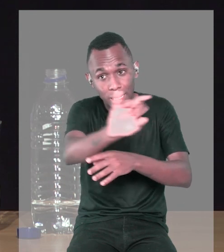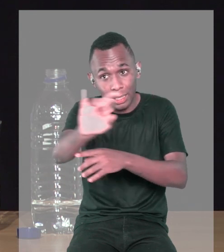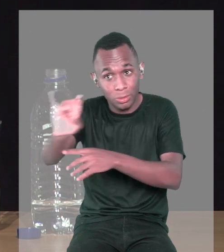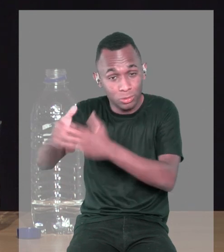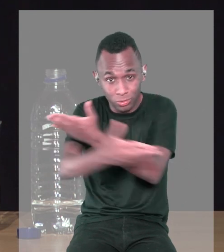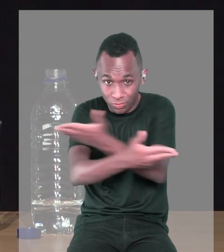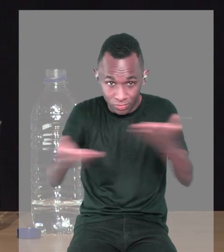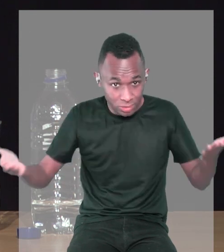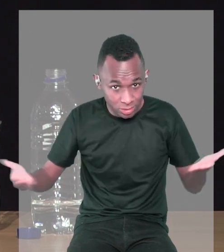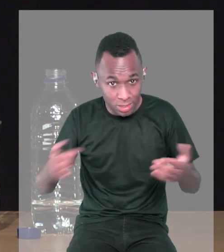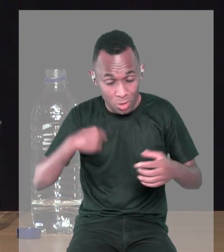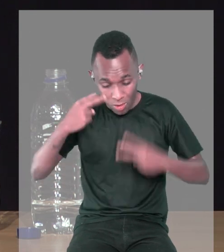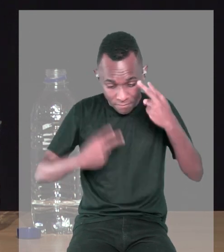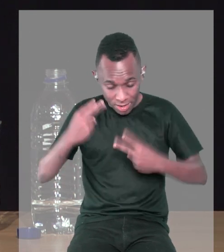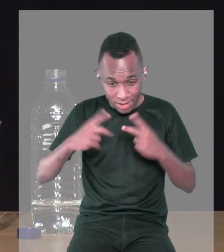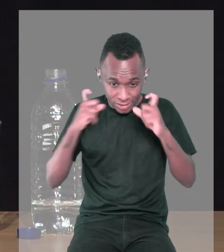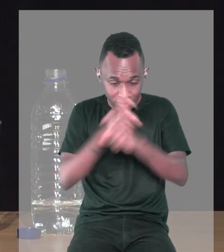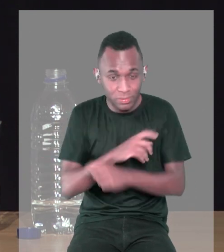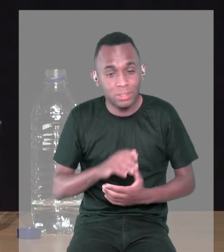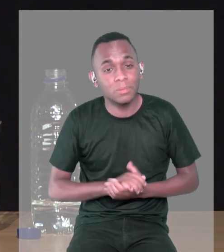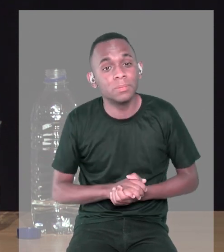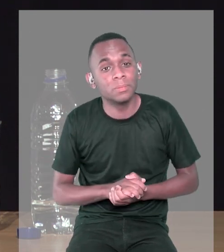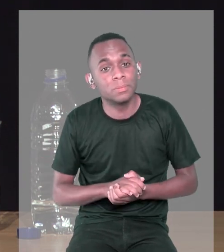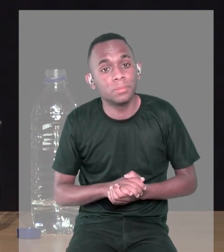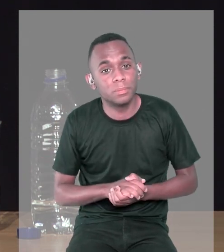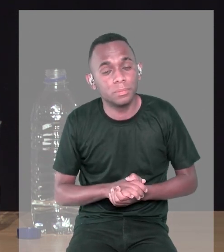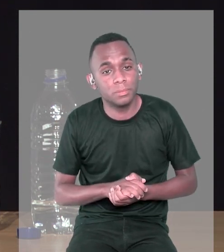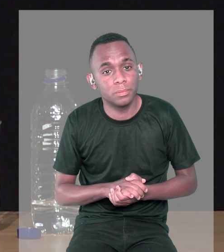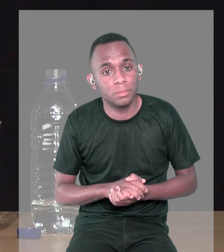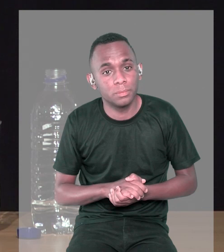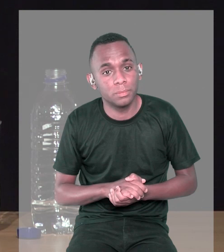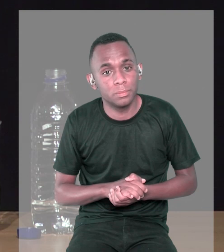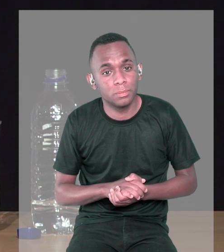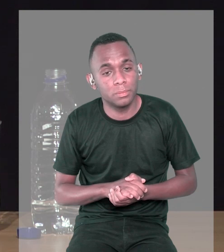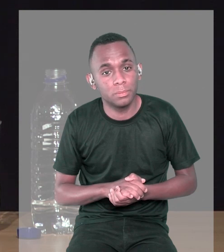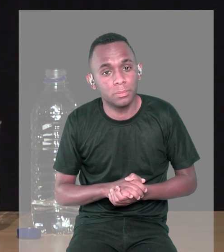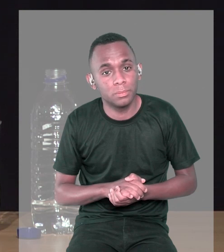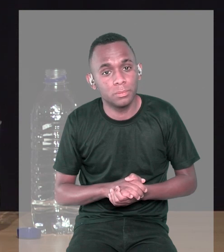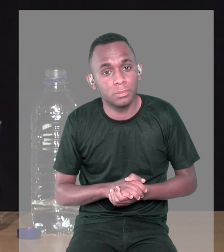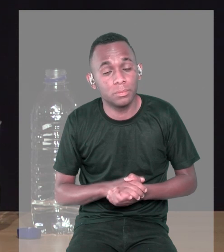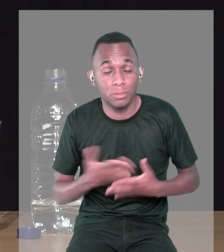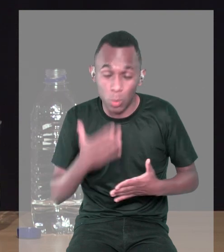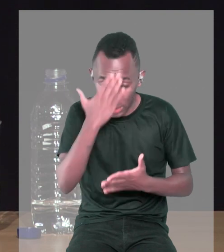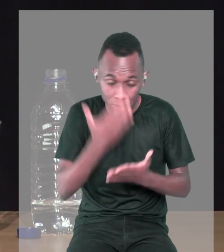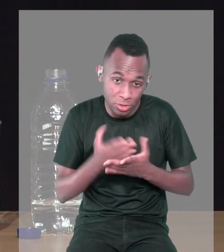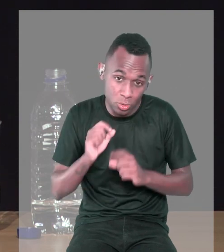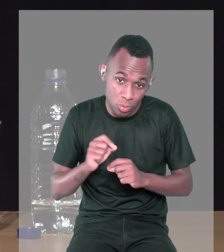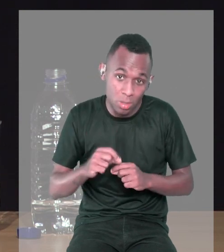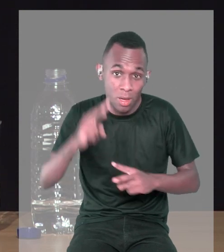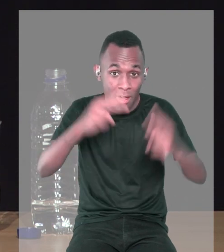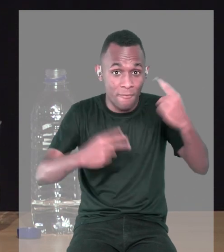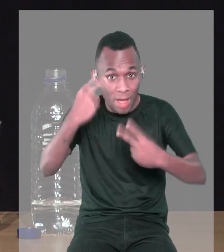Então, não sei, acho que isso é uma avaliação que cabe a cada um poder fazer. O que eu